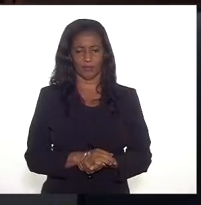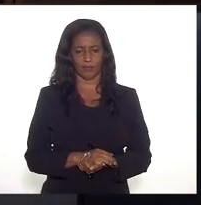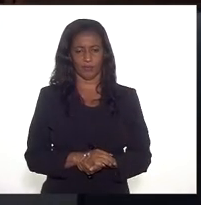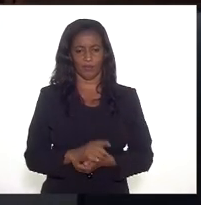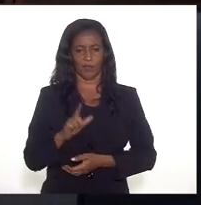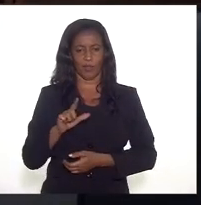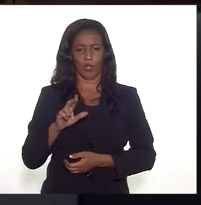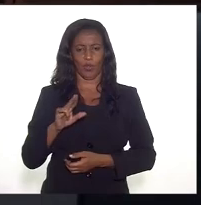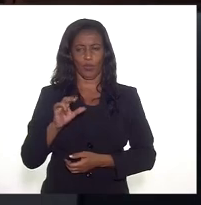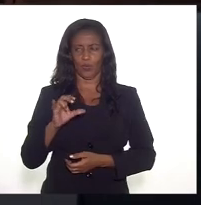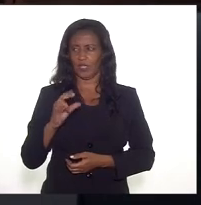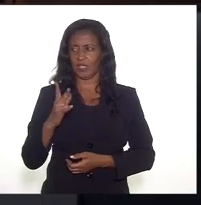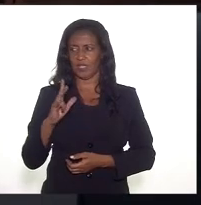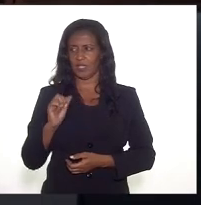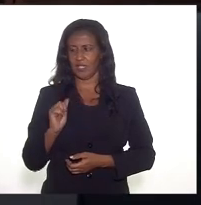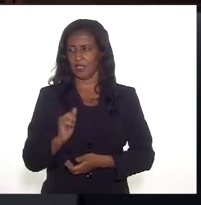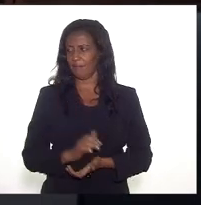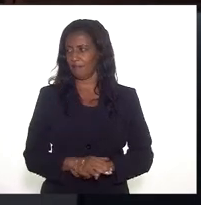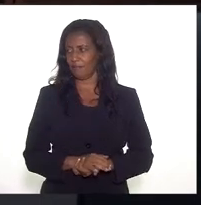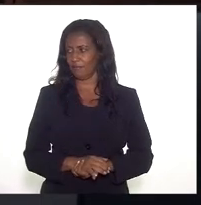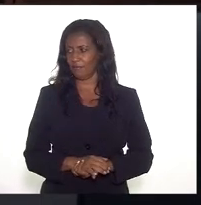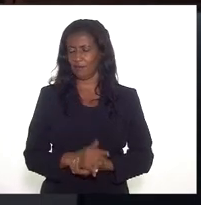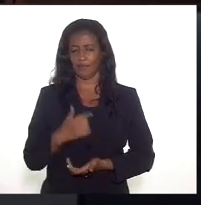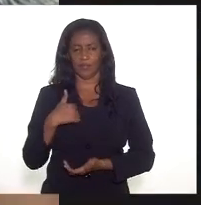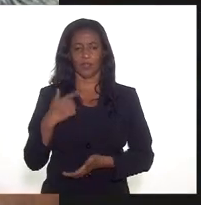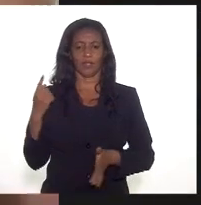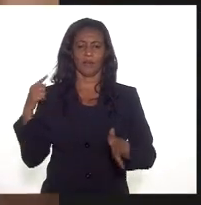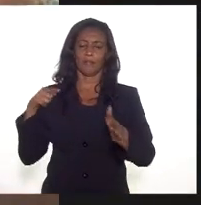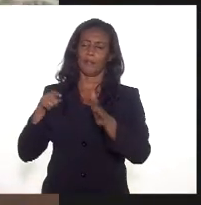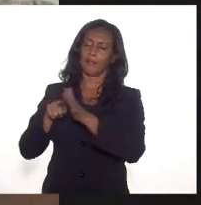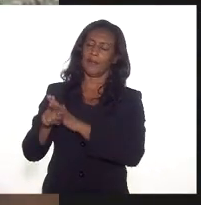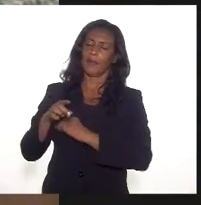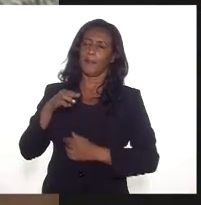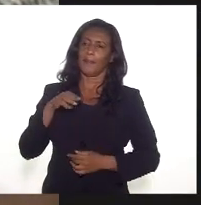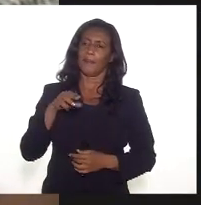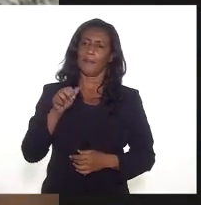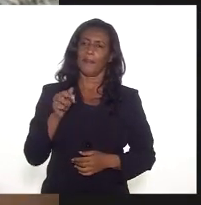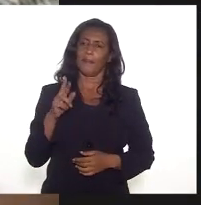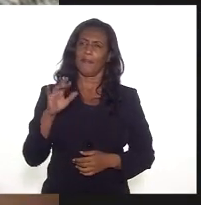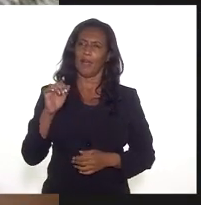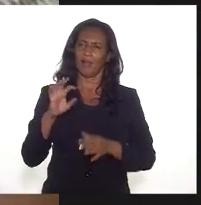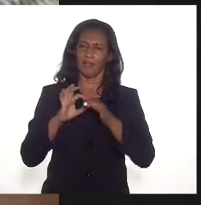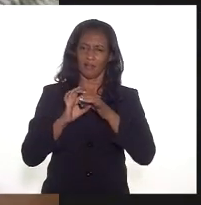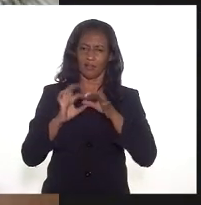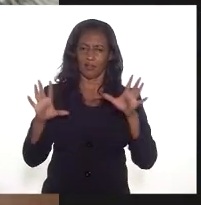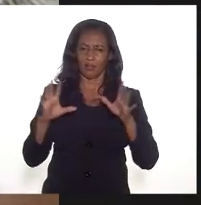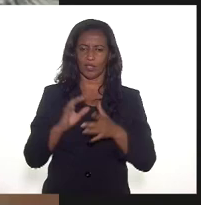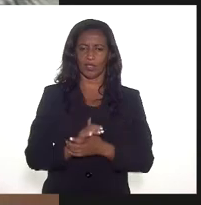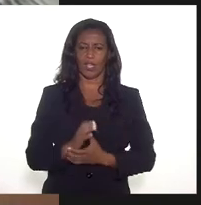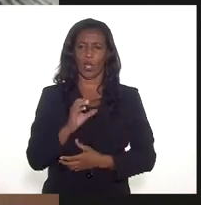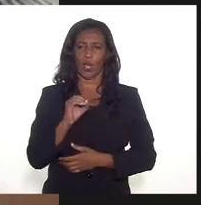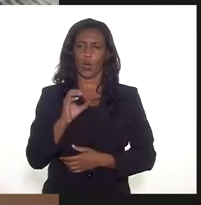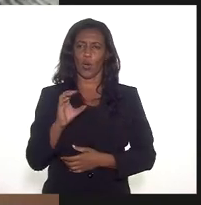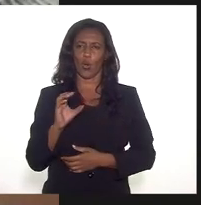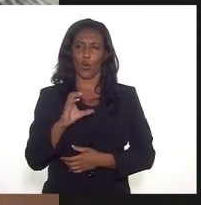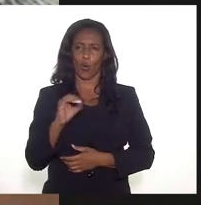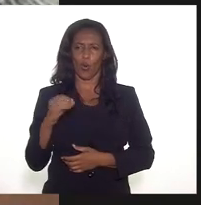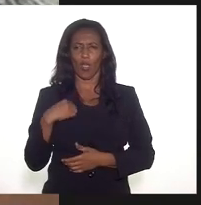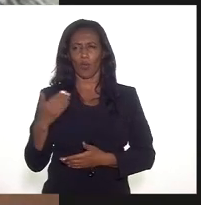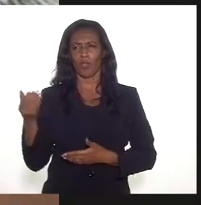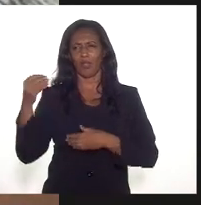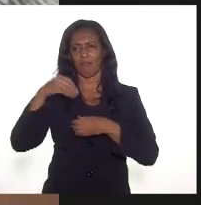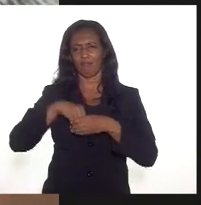Deputada Lucinha. Eu gostaria de perguntar à deputada Marta Rocha se ela autoriza a coautoria. Eu gostaria de fazer parte